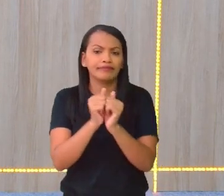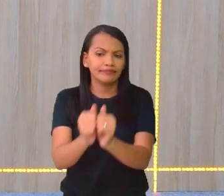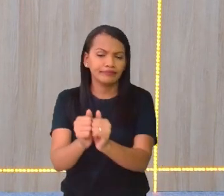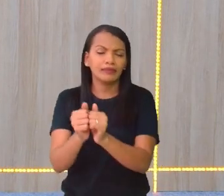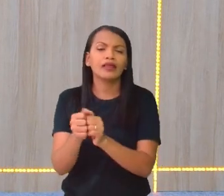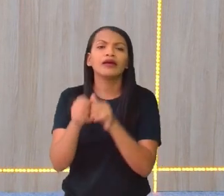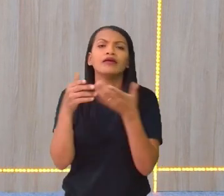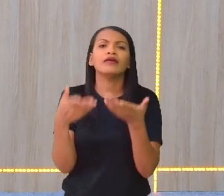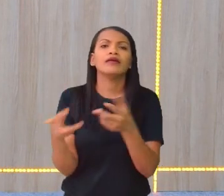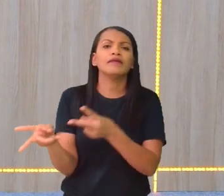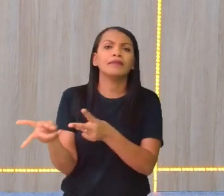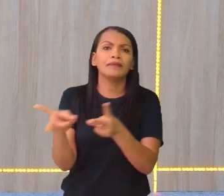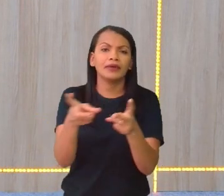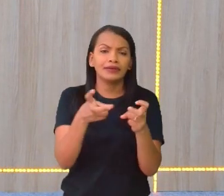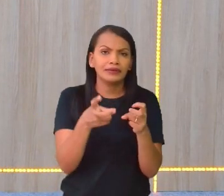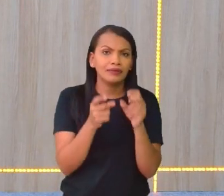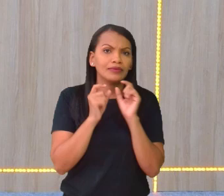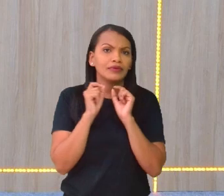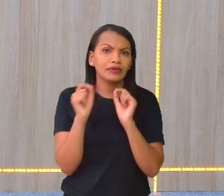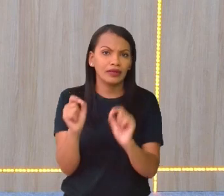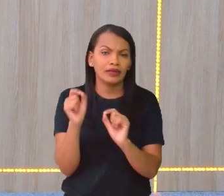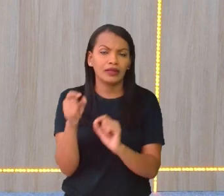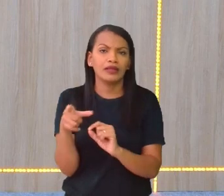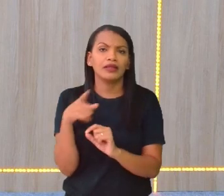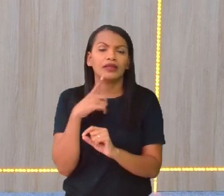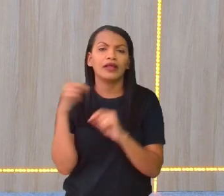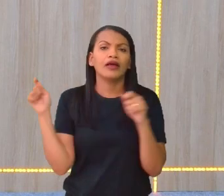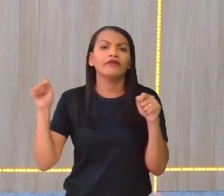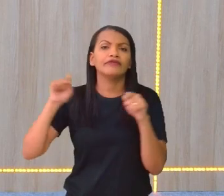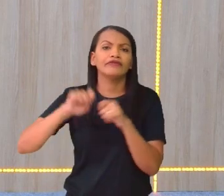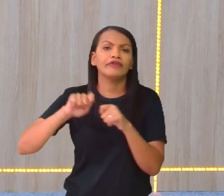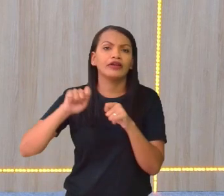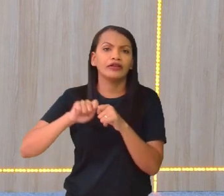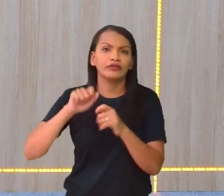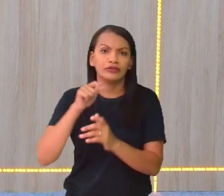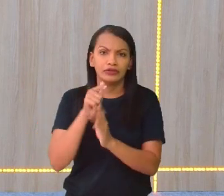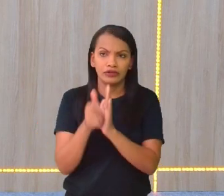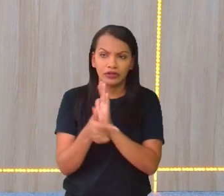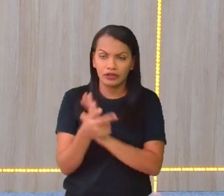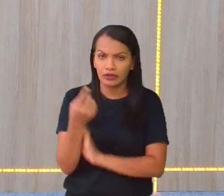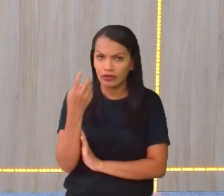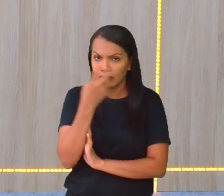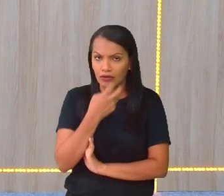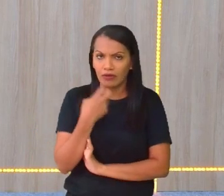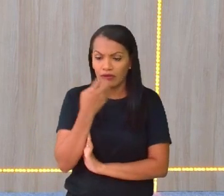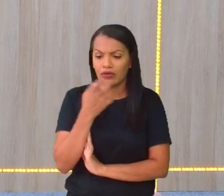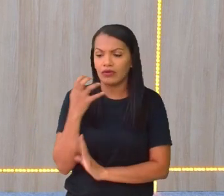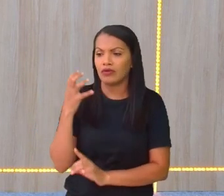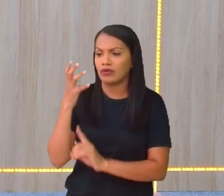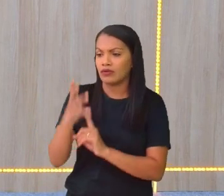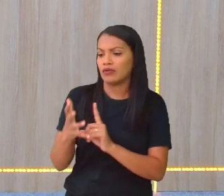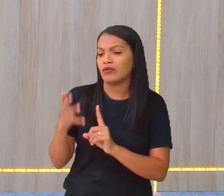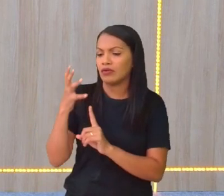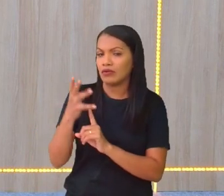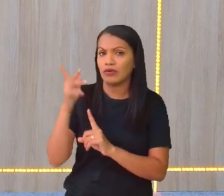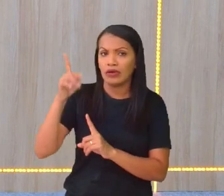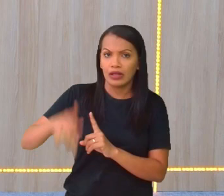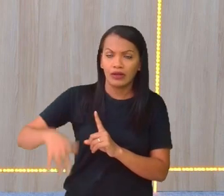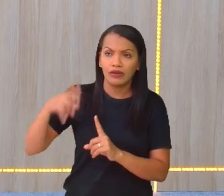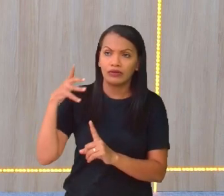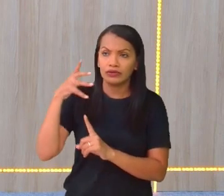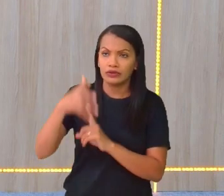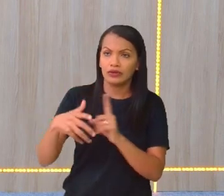que ali está sendo, não é, exercitado um gênero oral, tá? Então a palestra é um